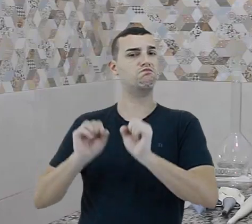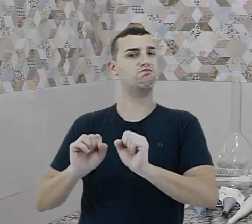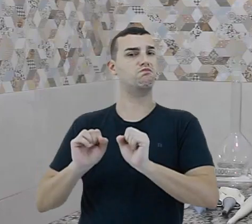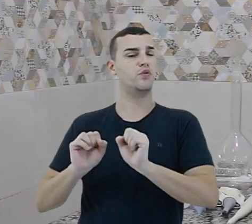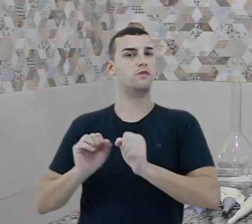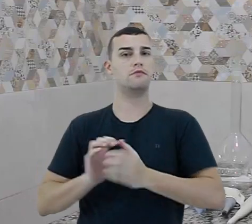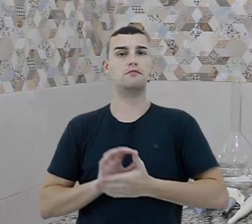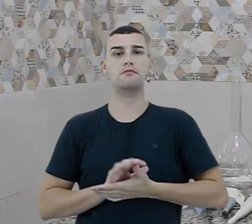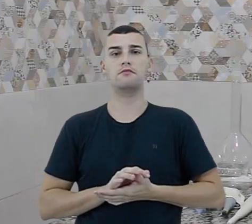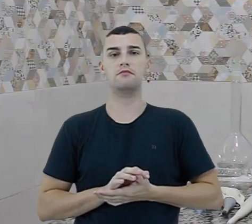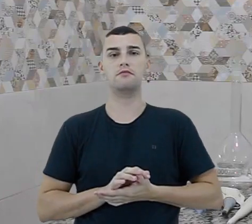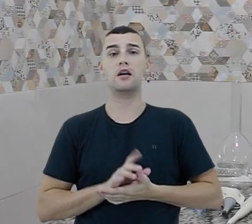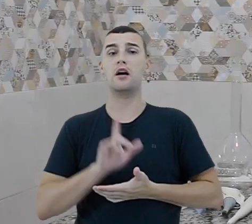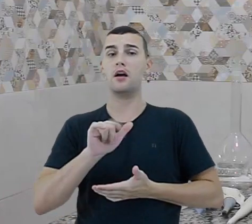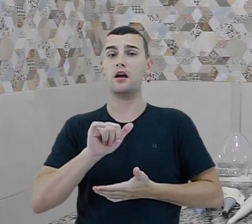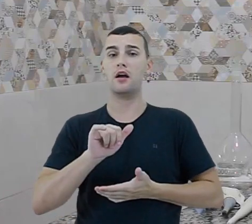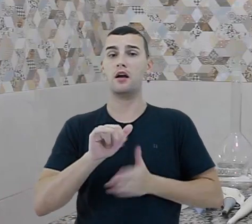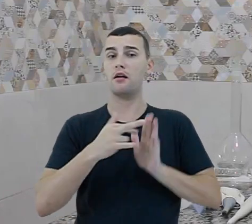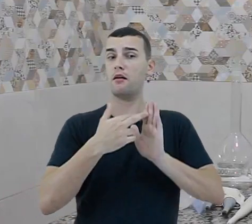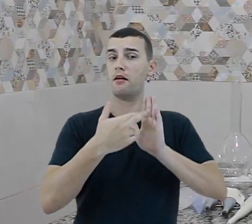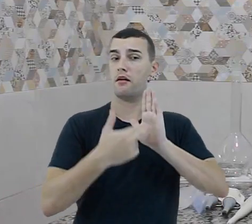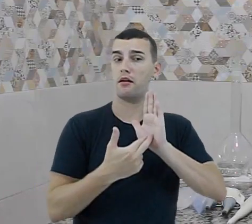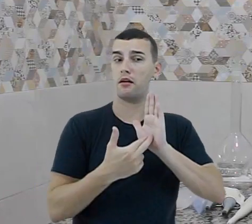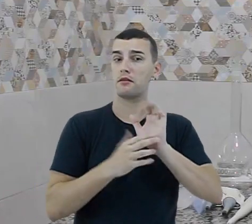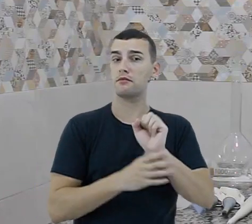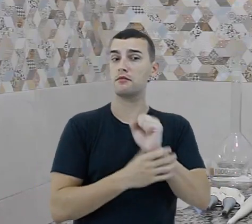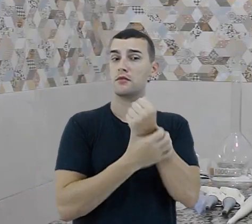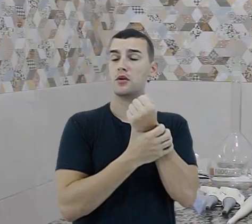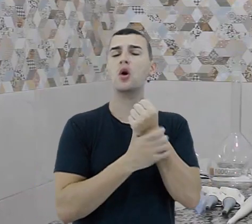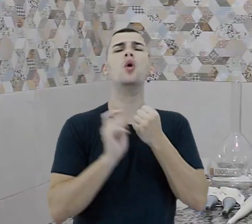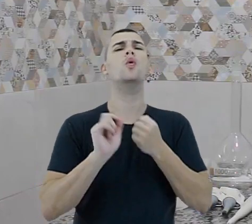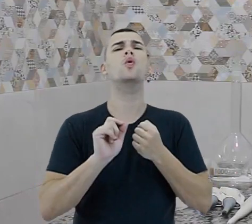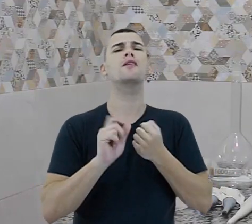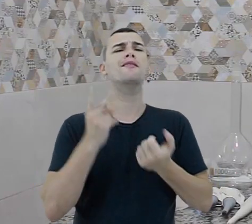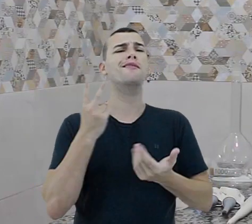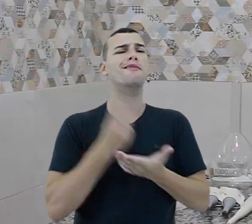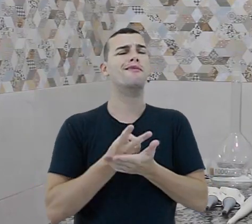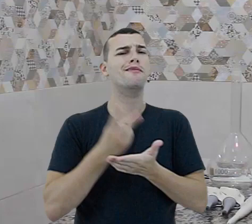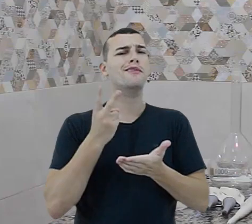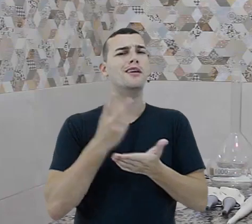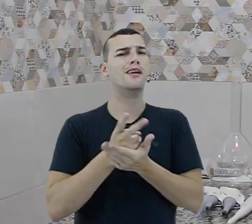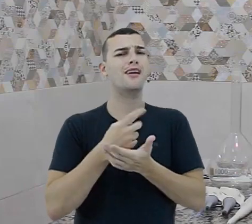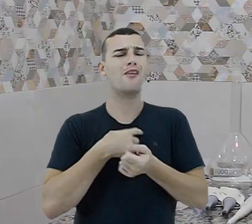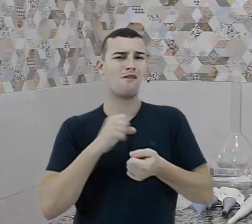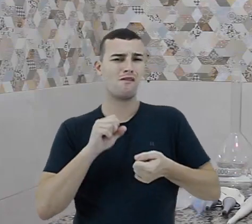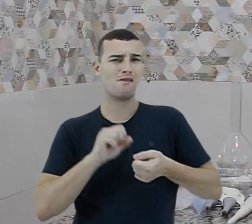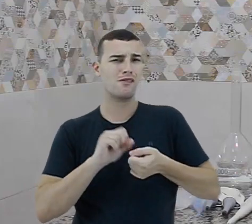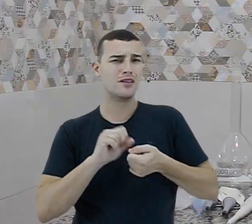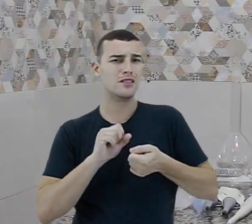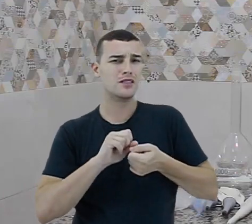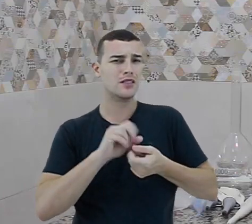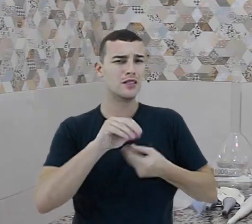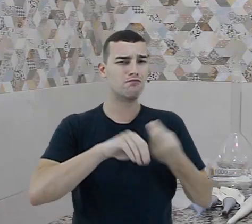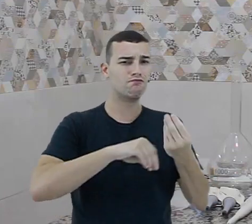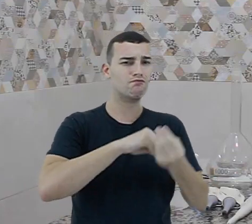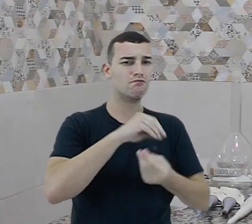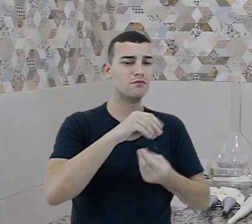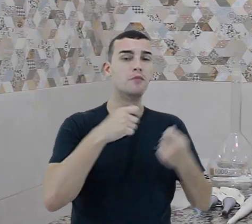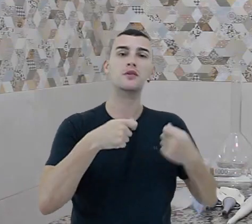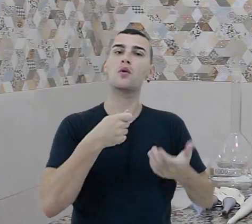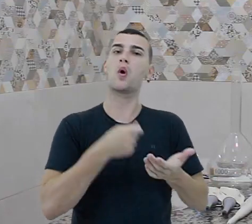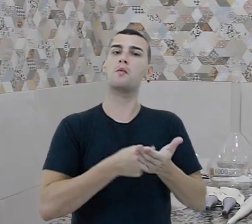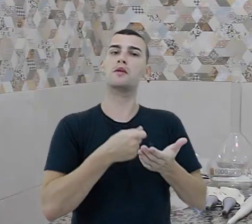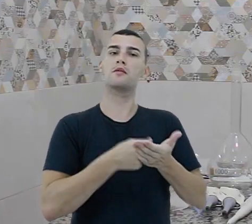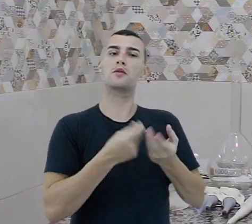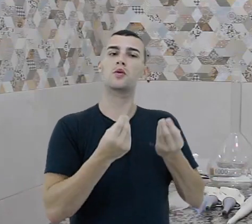e tenho aqui um protocolo de segurança, que é, ao produzir uma solução, ter a